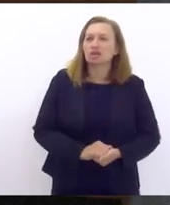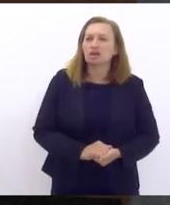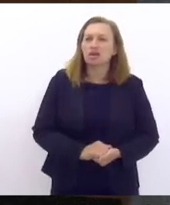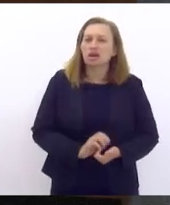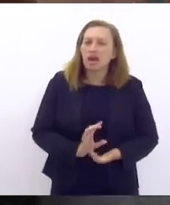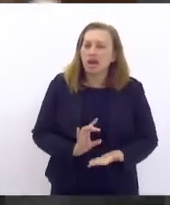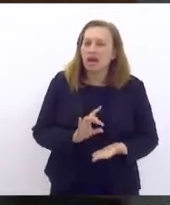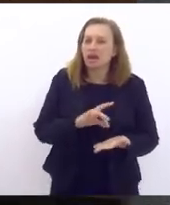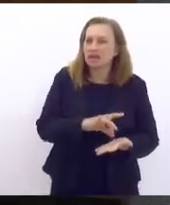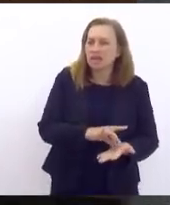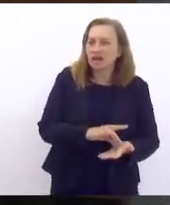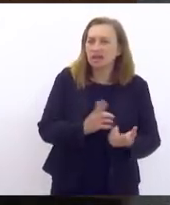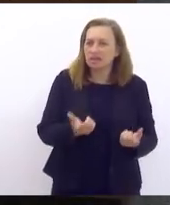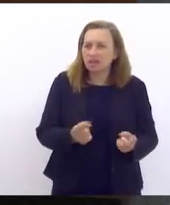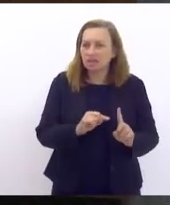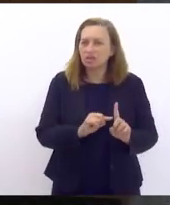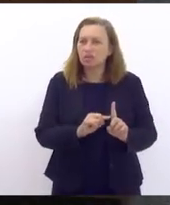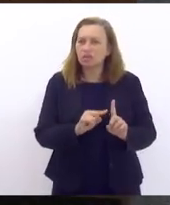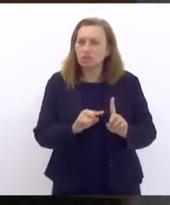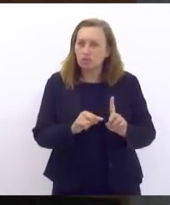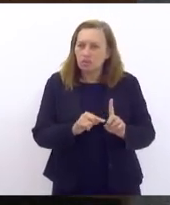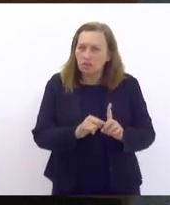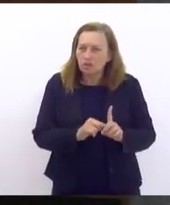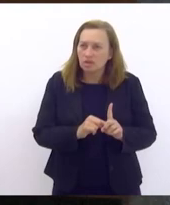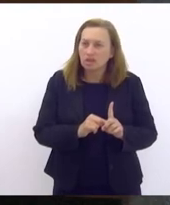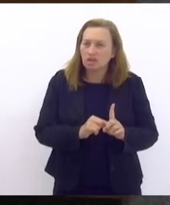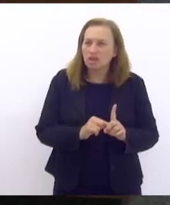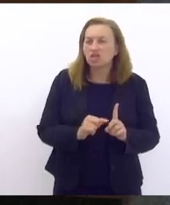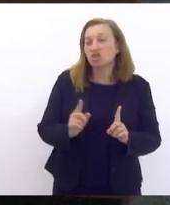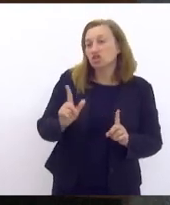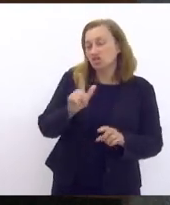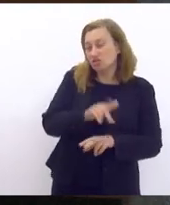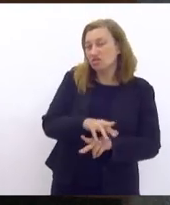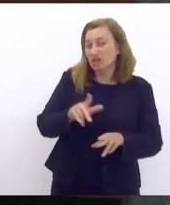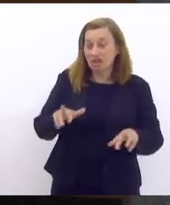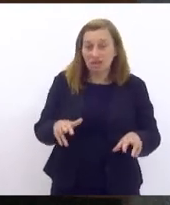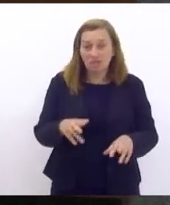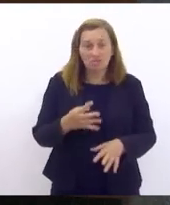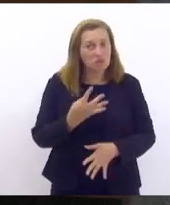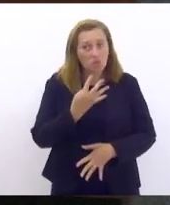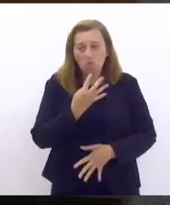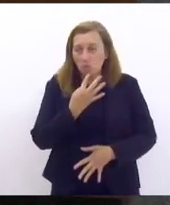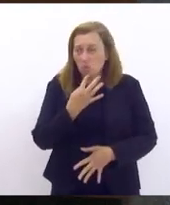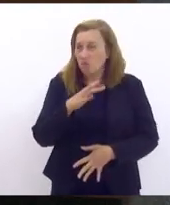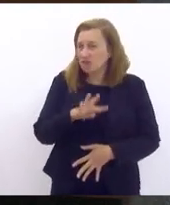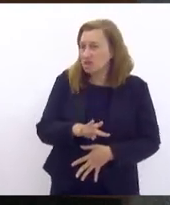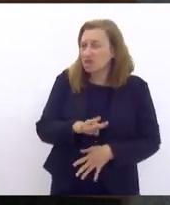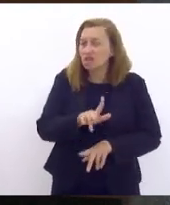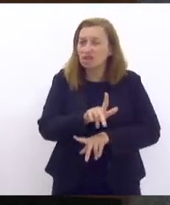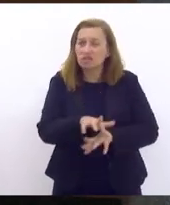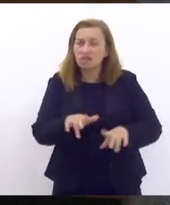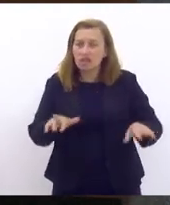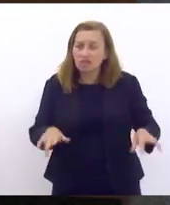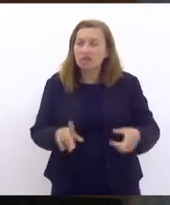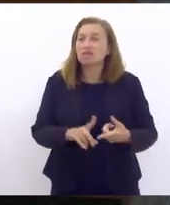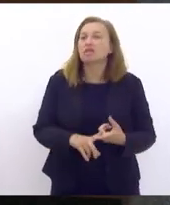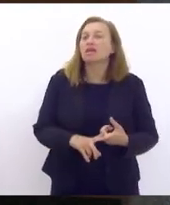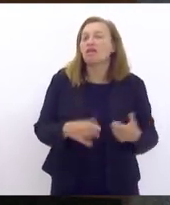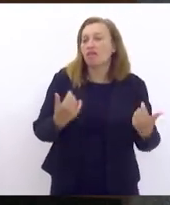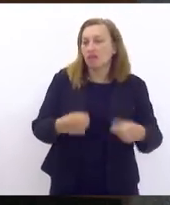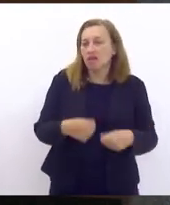uma maternidade que é diferenciada, não tem como não reconhecer que é diferenciada diante das